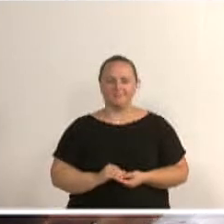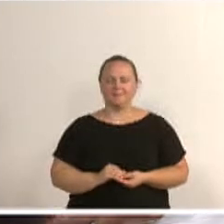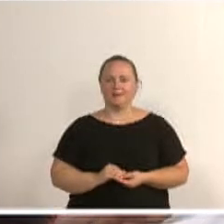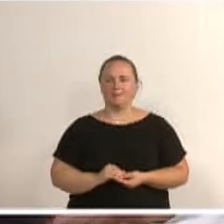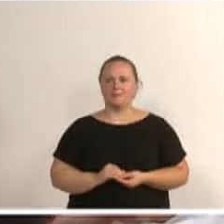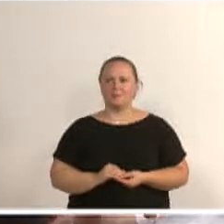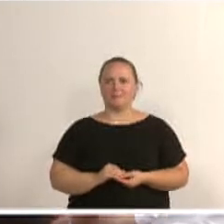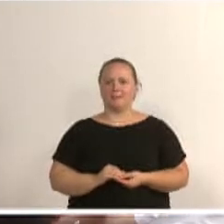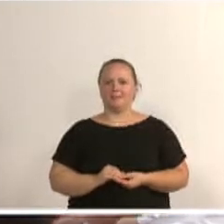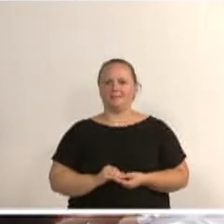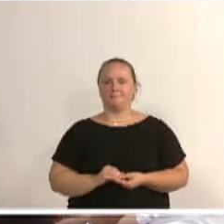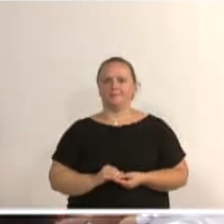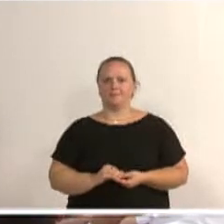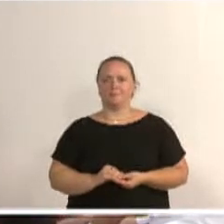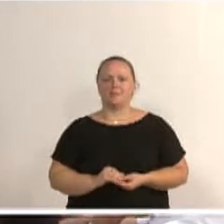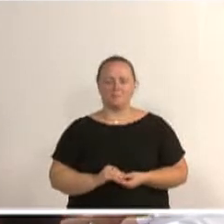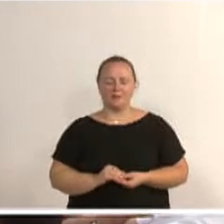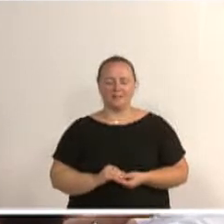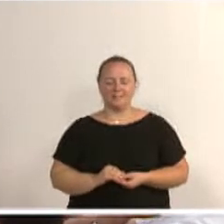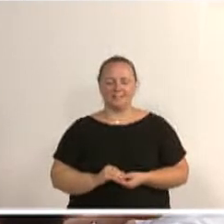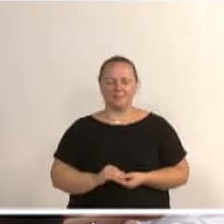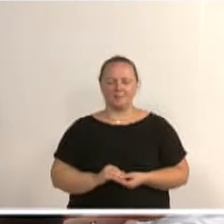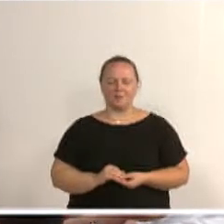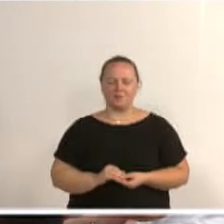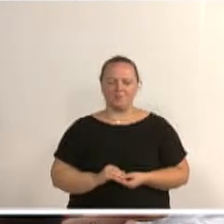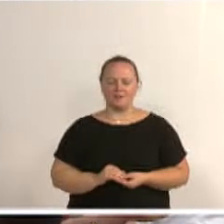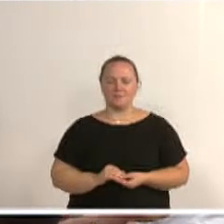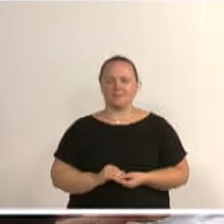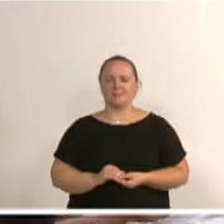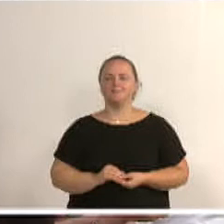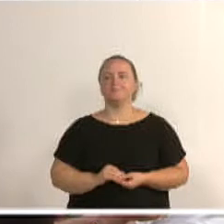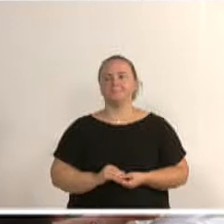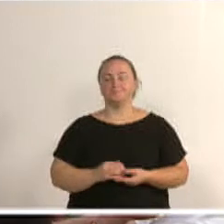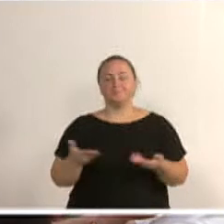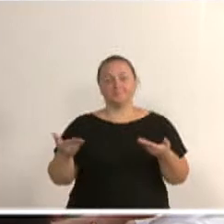Bom, dando continuidade, o senhor Vilmar Cardoso.